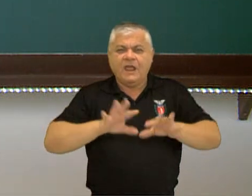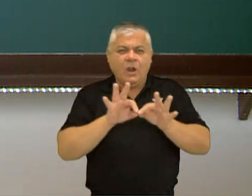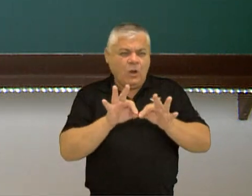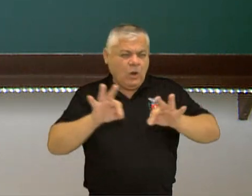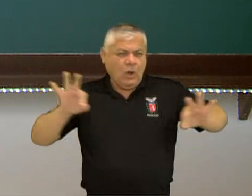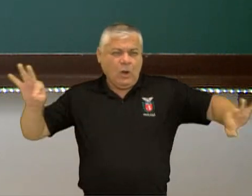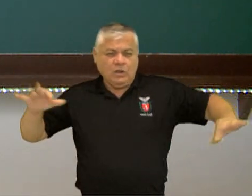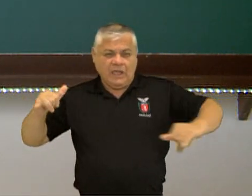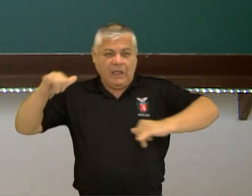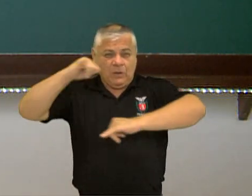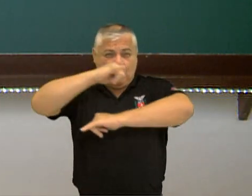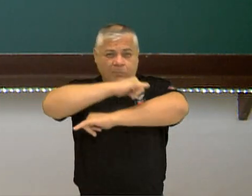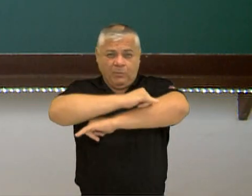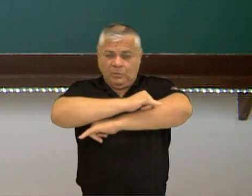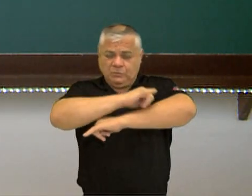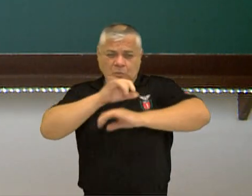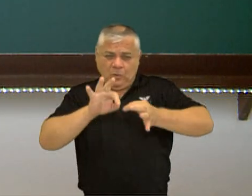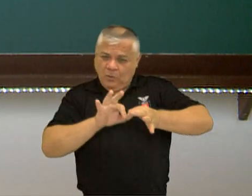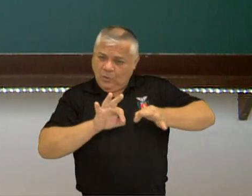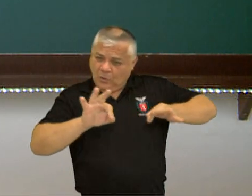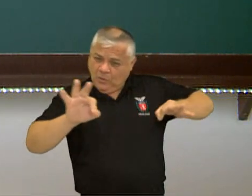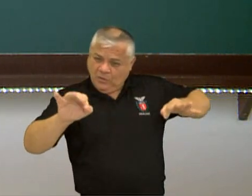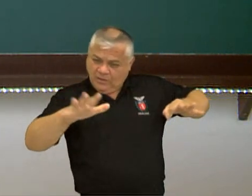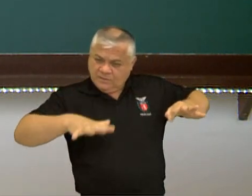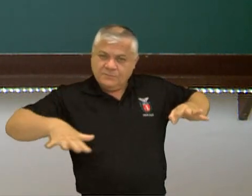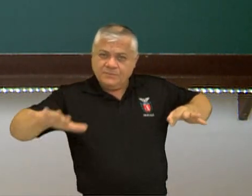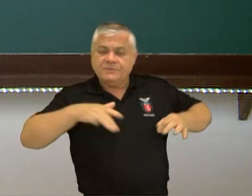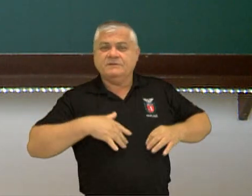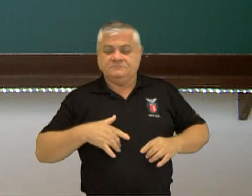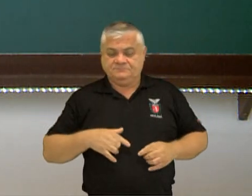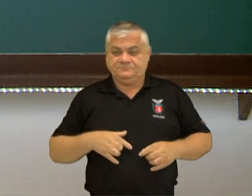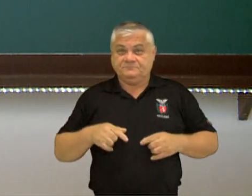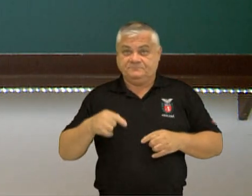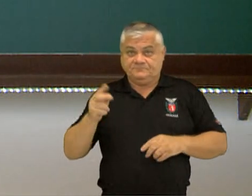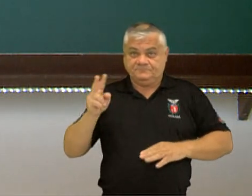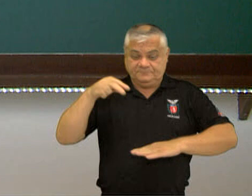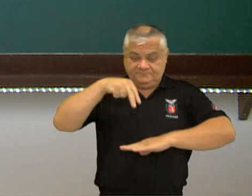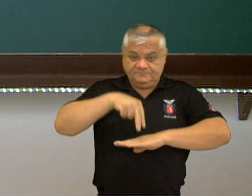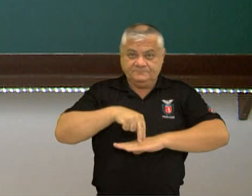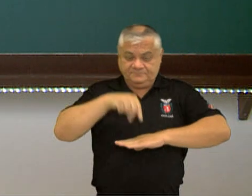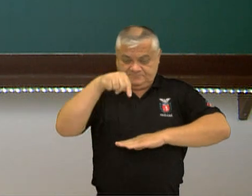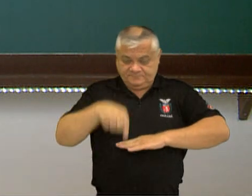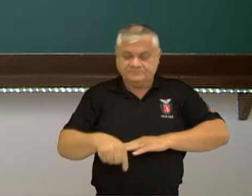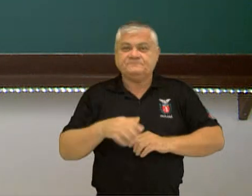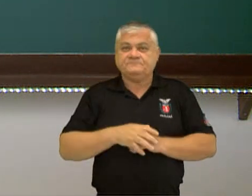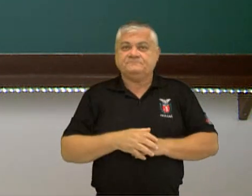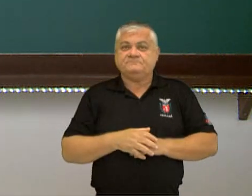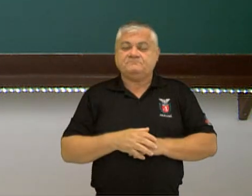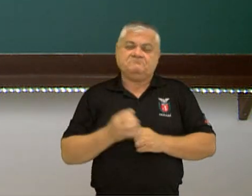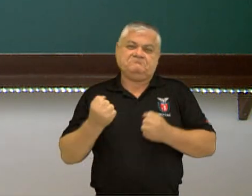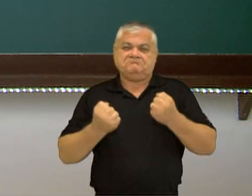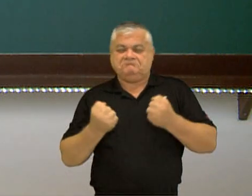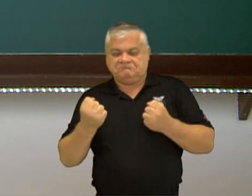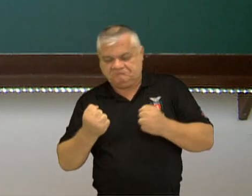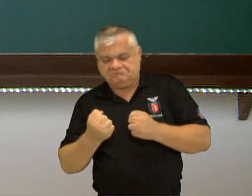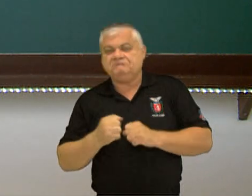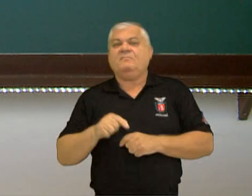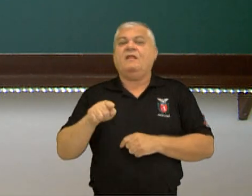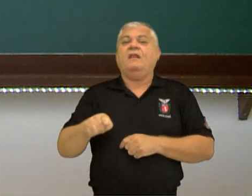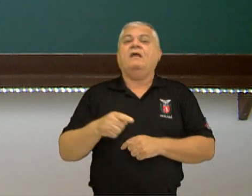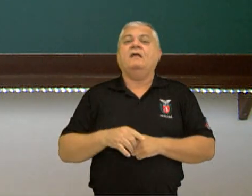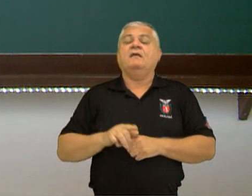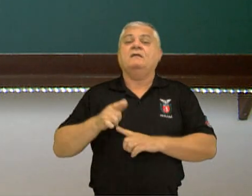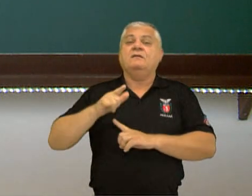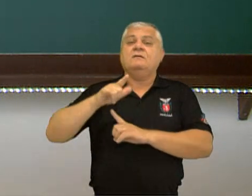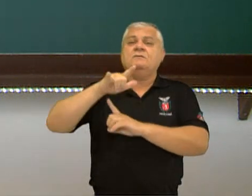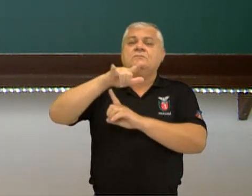aeroporto, nós podemos simplesmente com um drone nos deslocamos até a área que queremos monitorar, queremos obter as imagens e